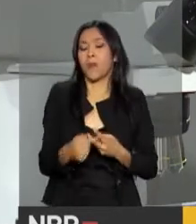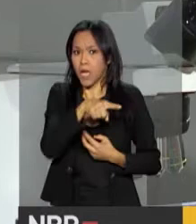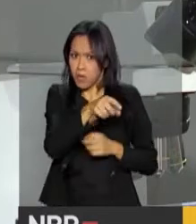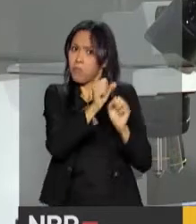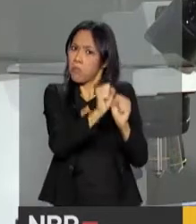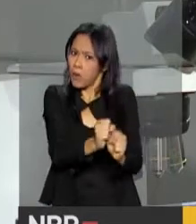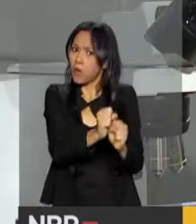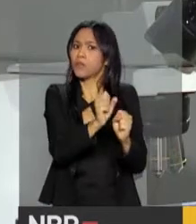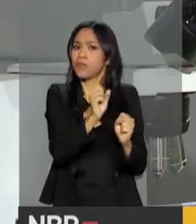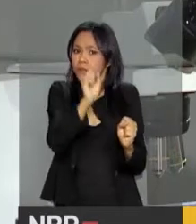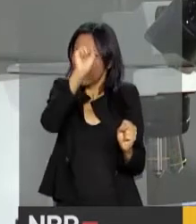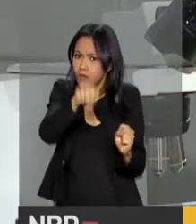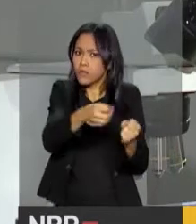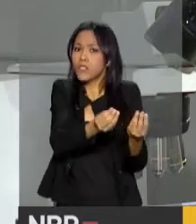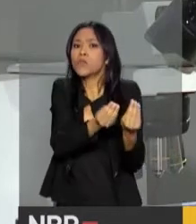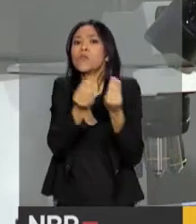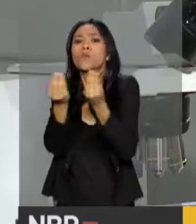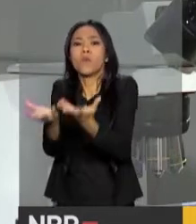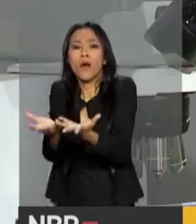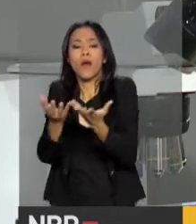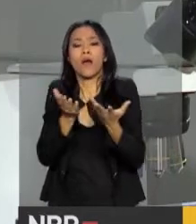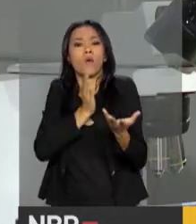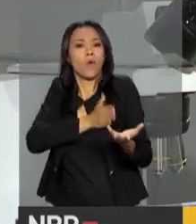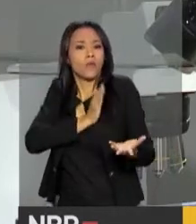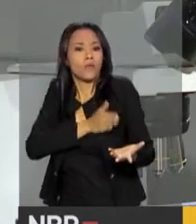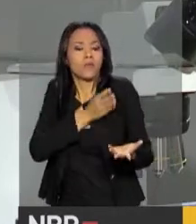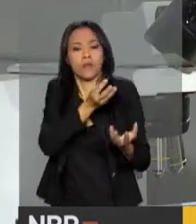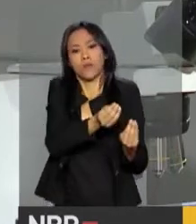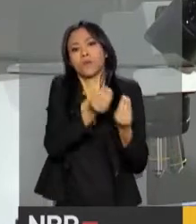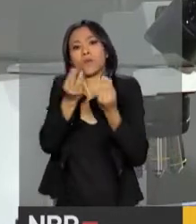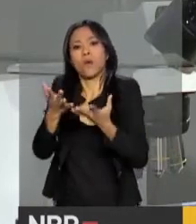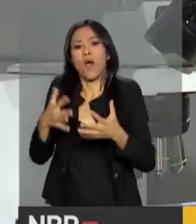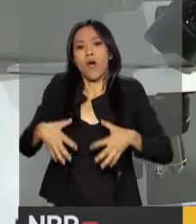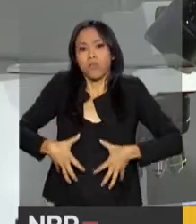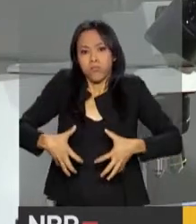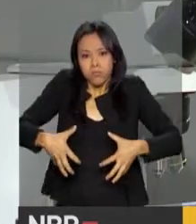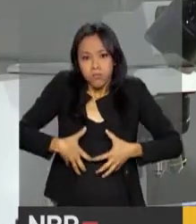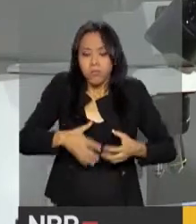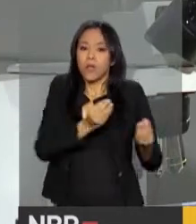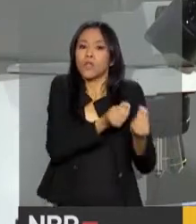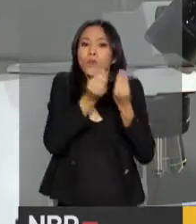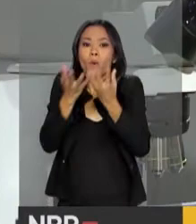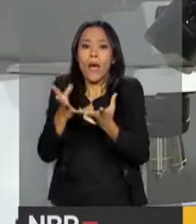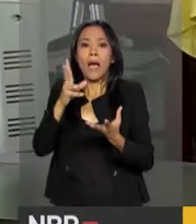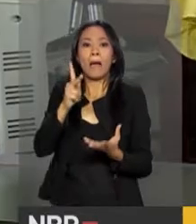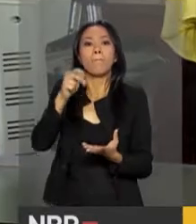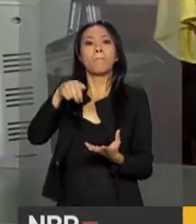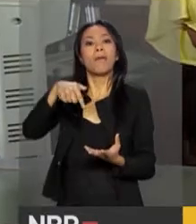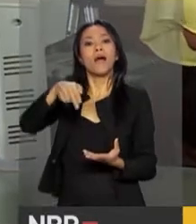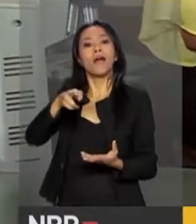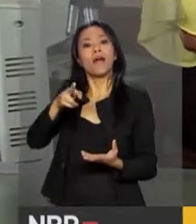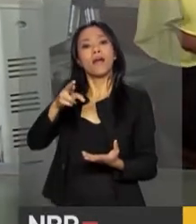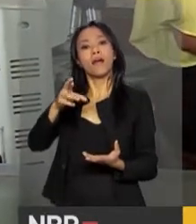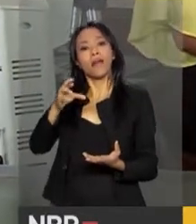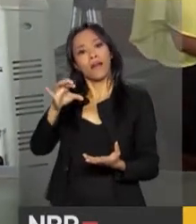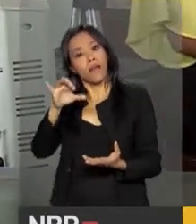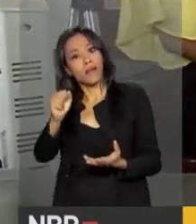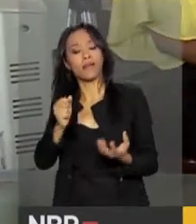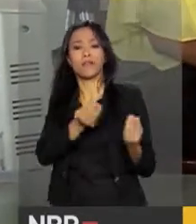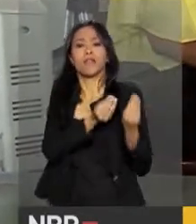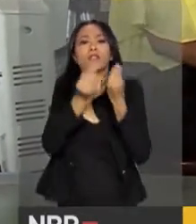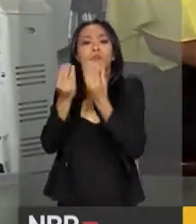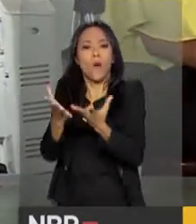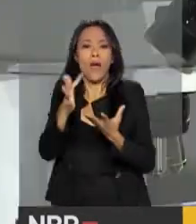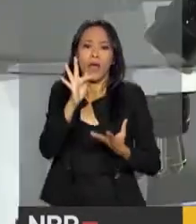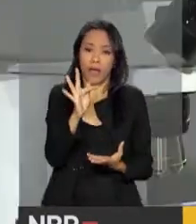pode sim né dual sim o coração o pulmão fígado rins pâncreas é muita gente né que